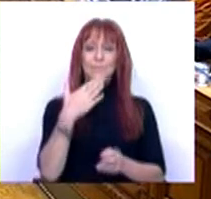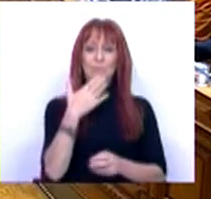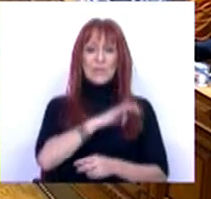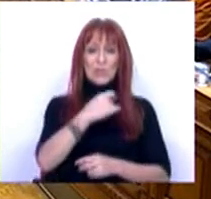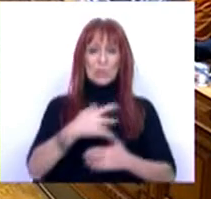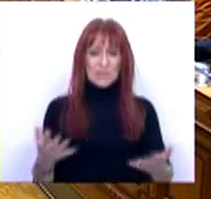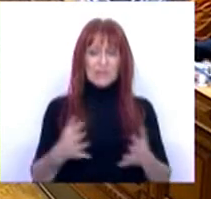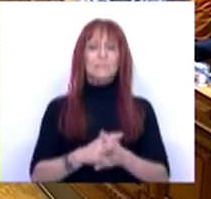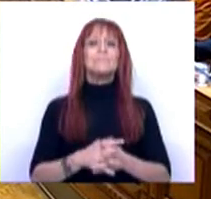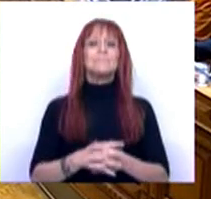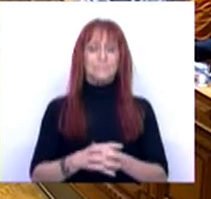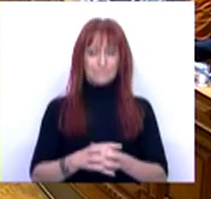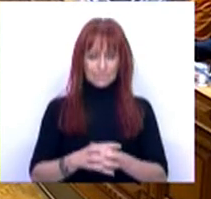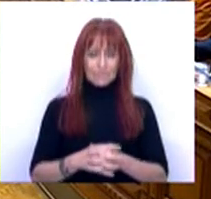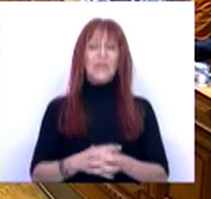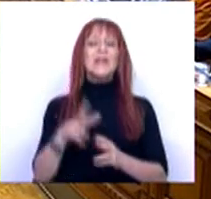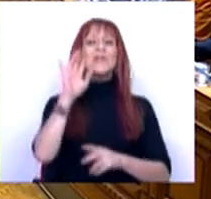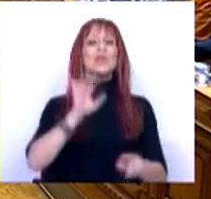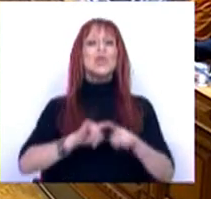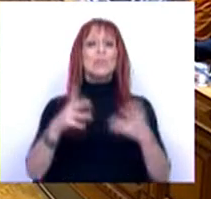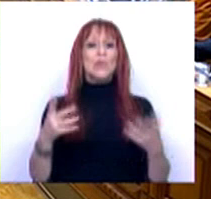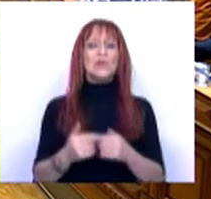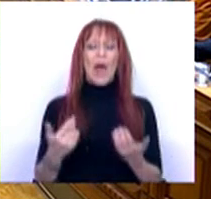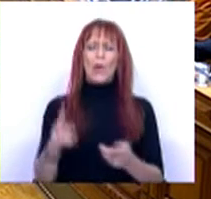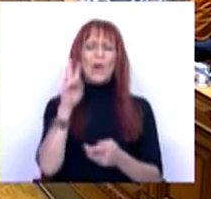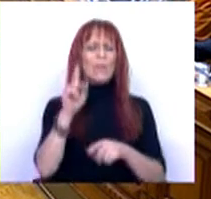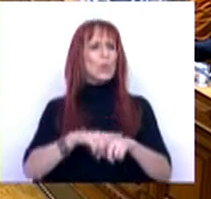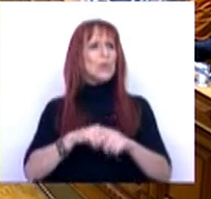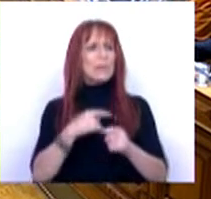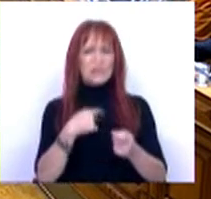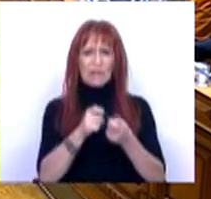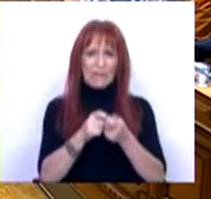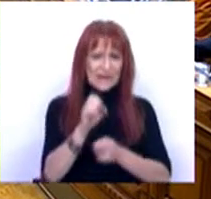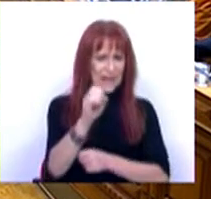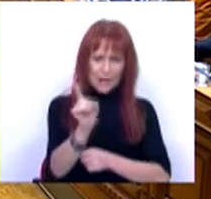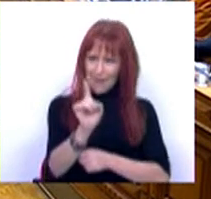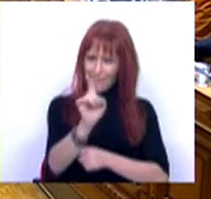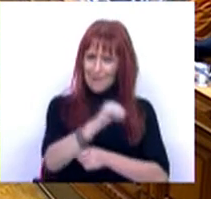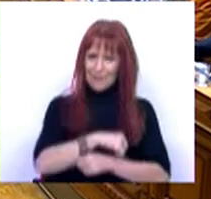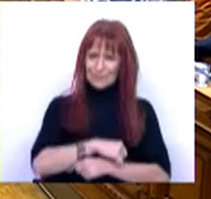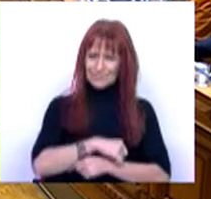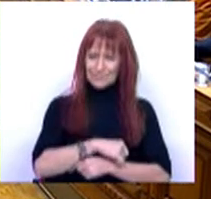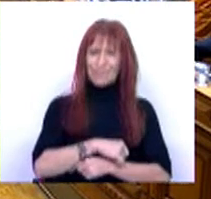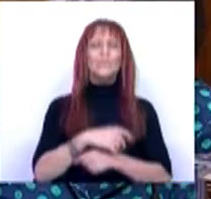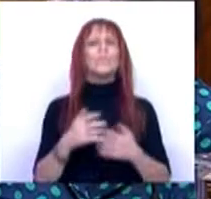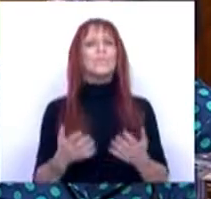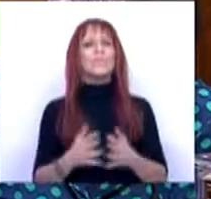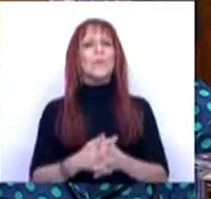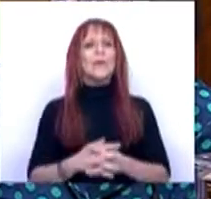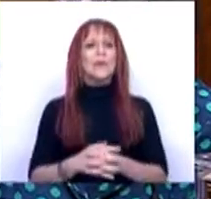Muito obrigado, Sr. Presidente. Senhoras e Srs. Deputados, estava agora ali a ver o tempo, se já estava próximo de zero, mas não, Sr. Presidente.